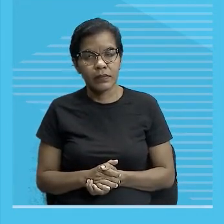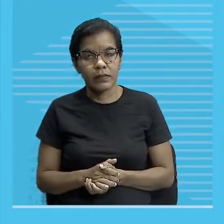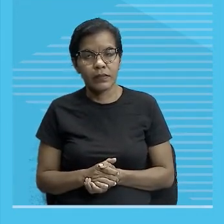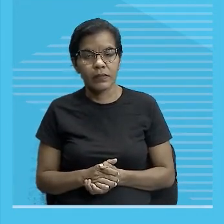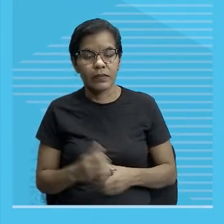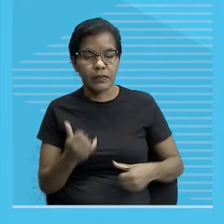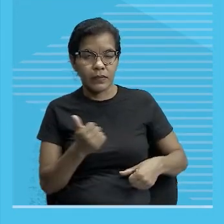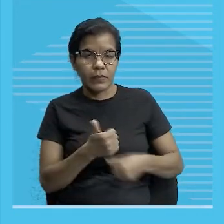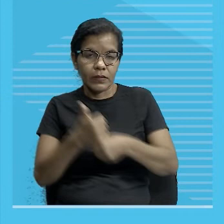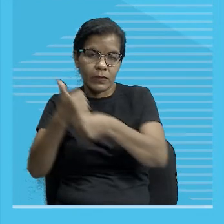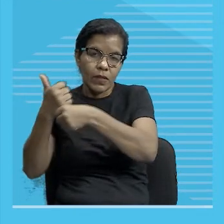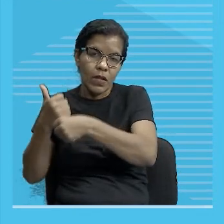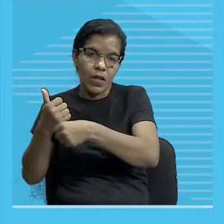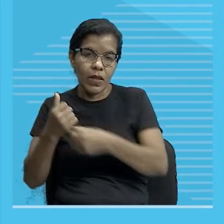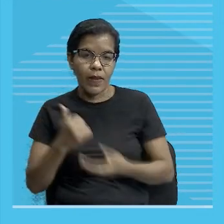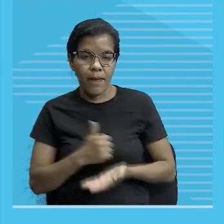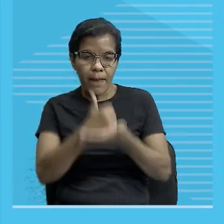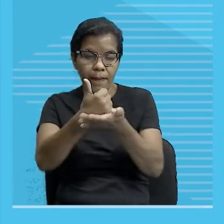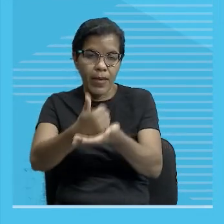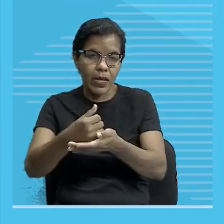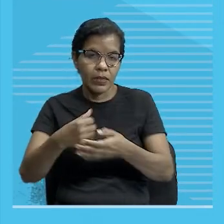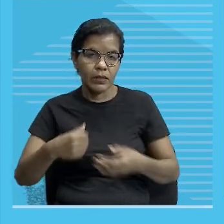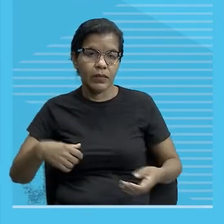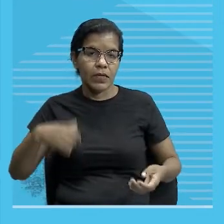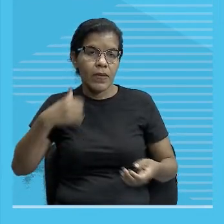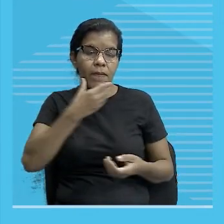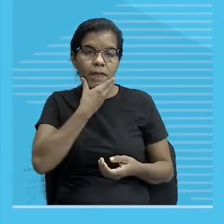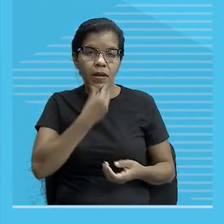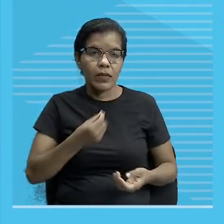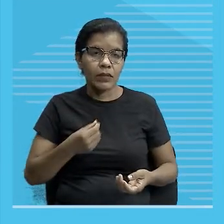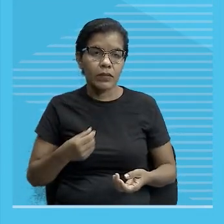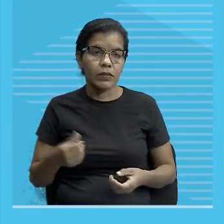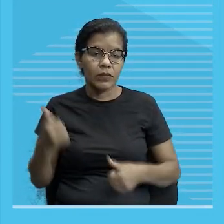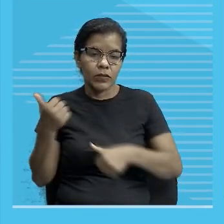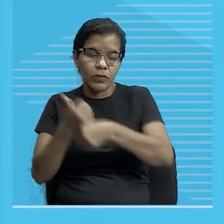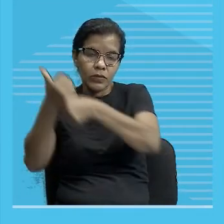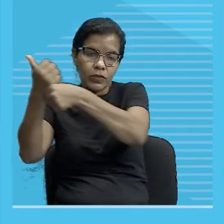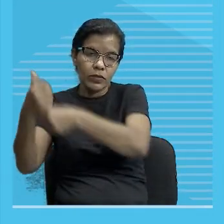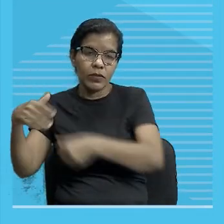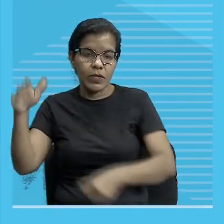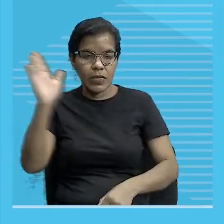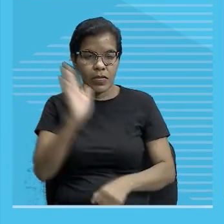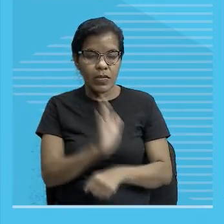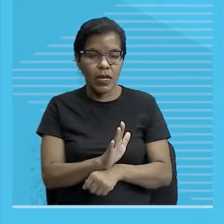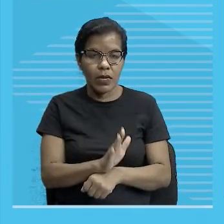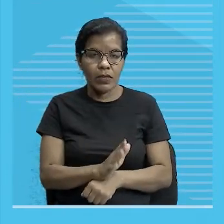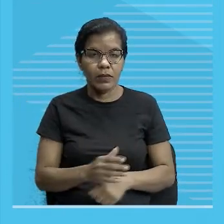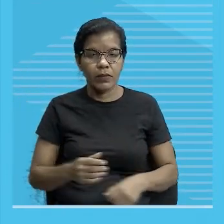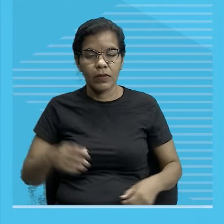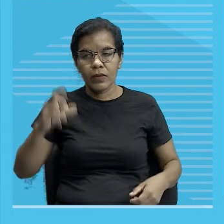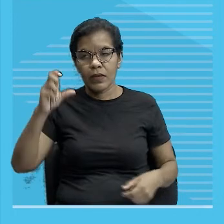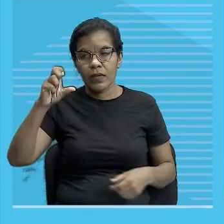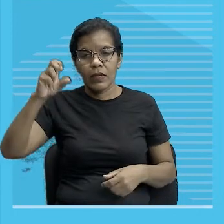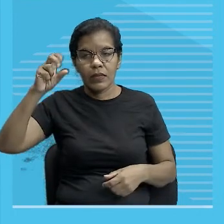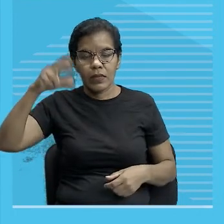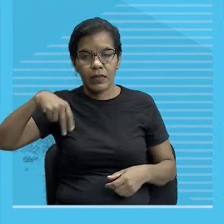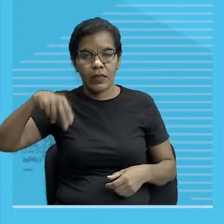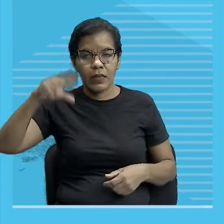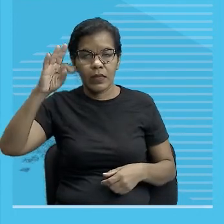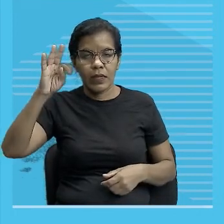masculina. Vamos substituir tarde por entardecer. Vamos lá? Ó,